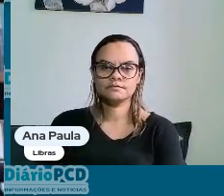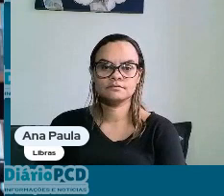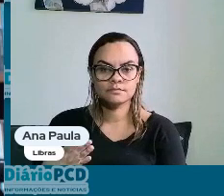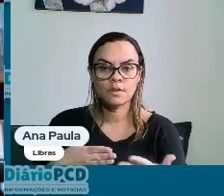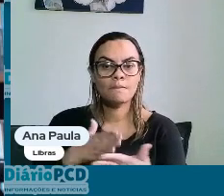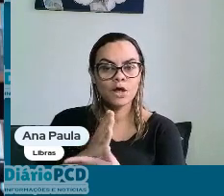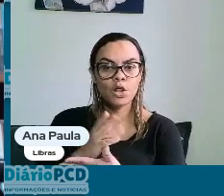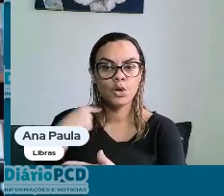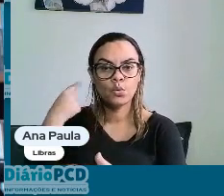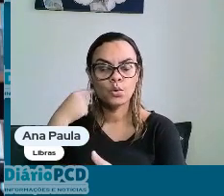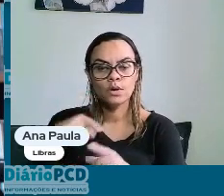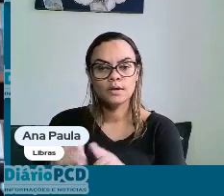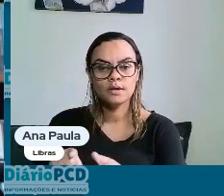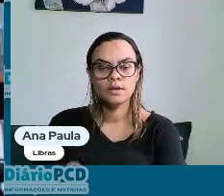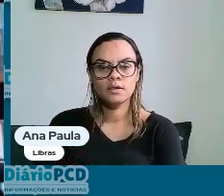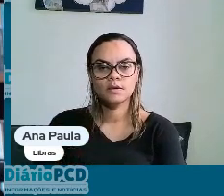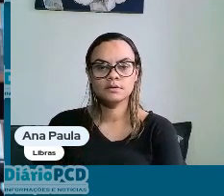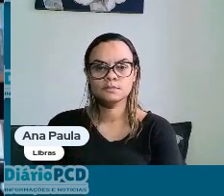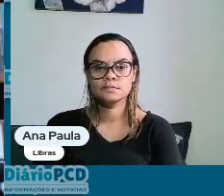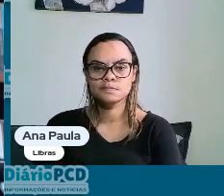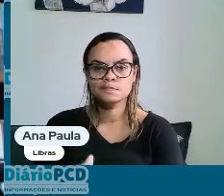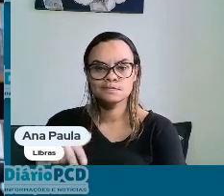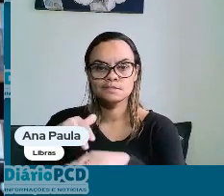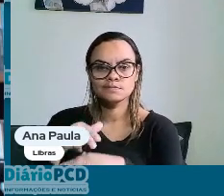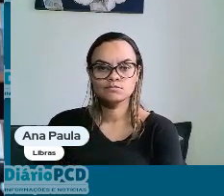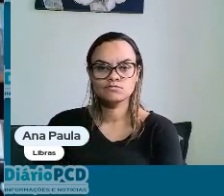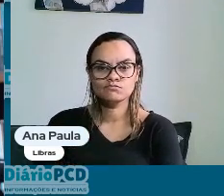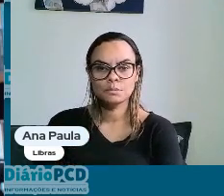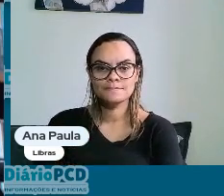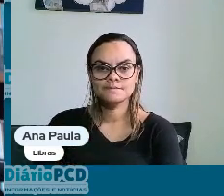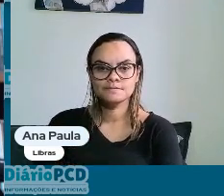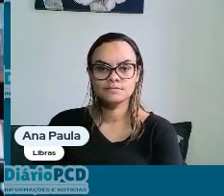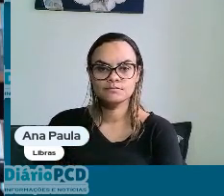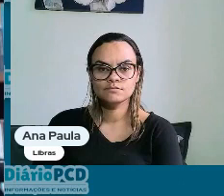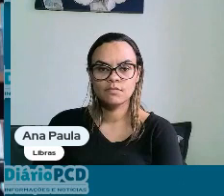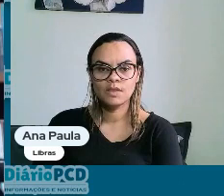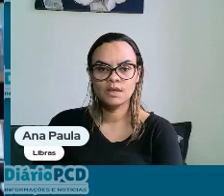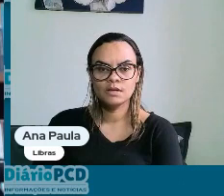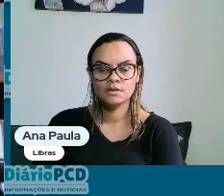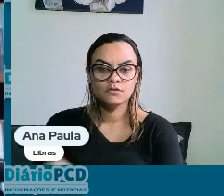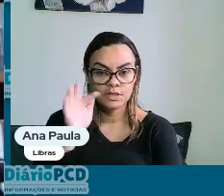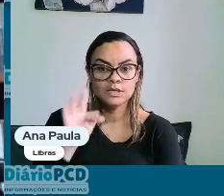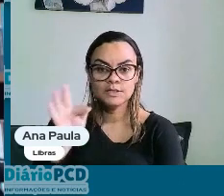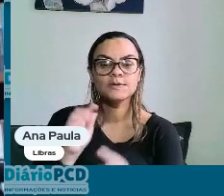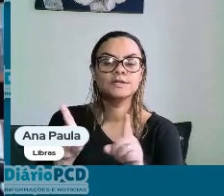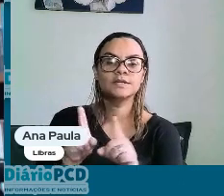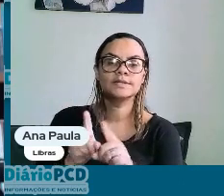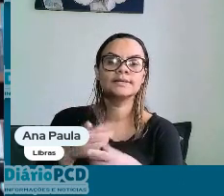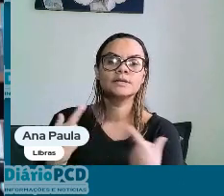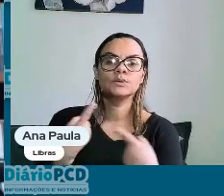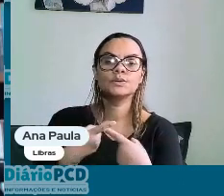Deputados, então a minha posição é uma posição doutrinária. Isso fere o Pacto Federativo,